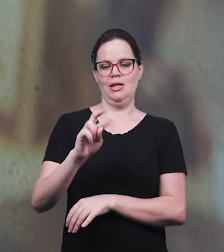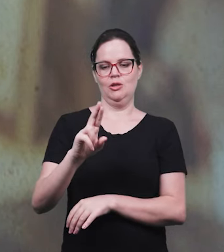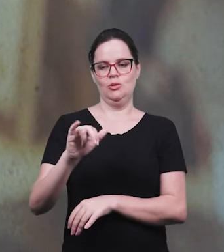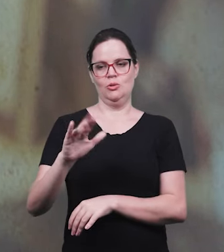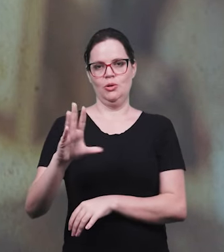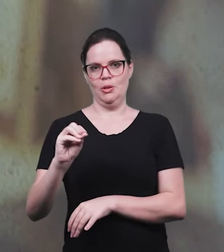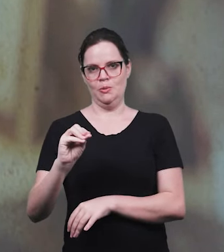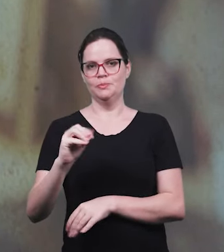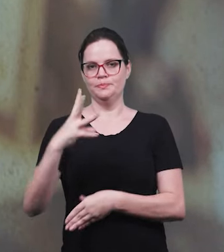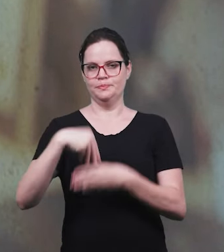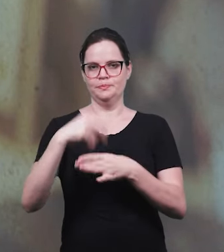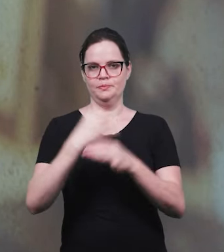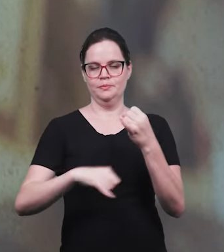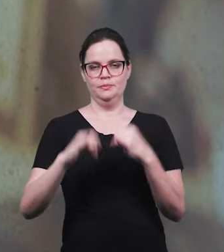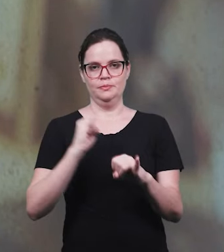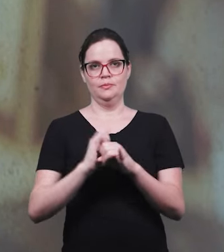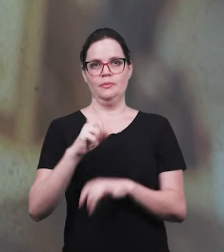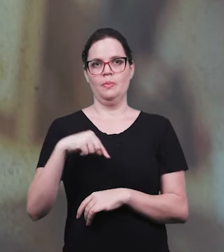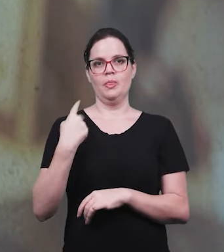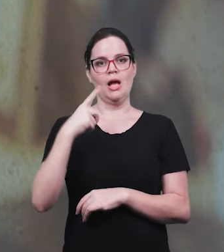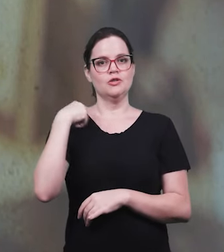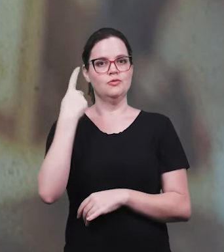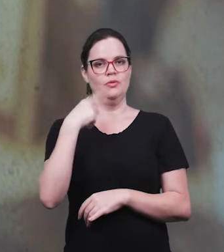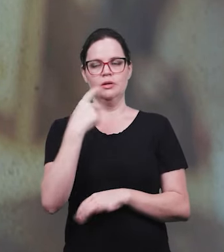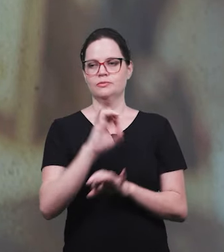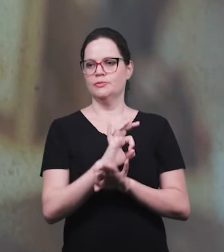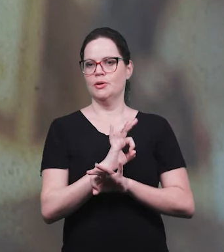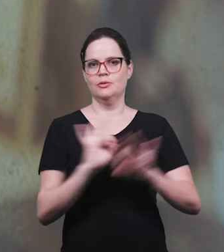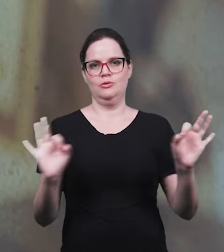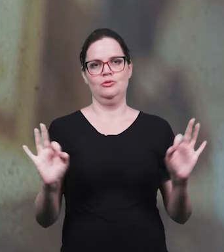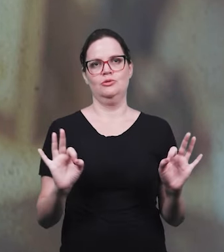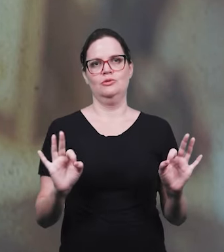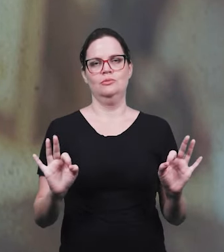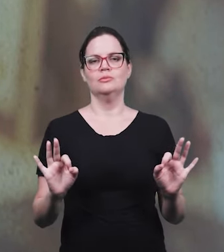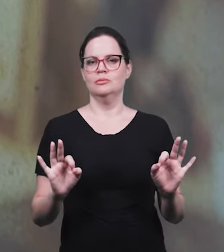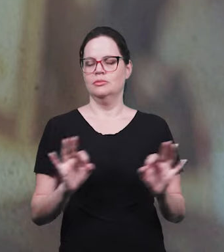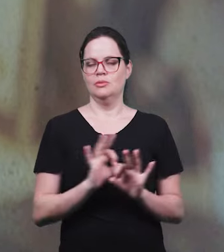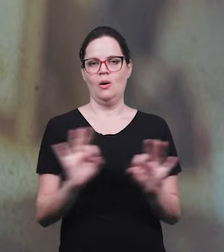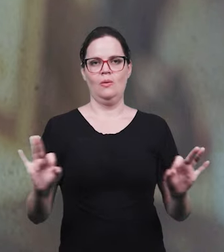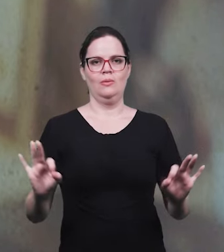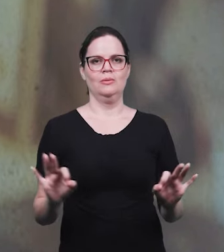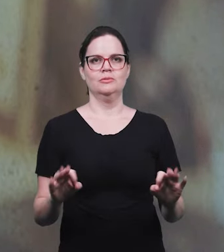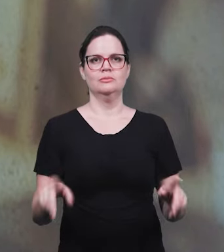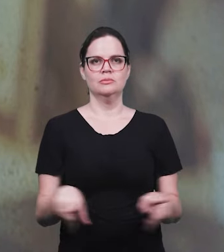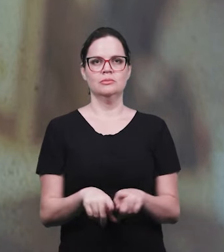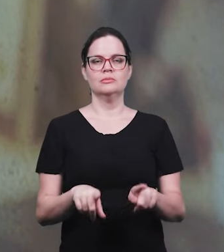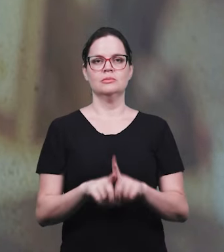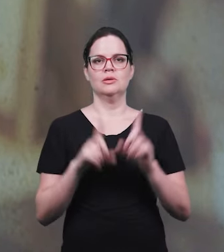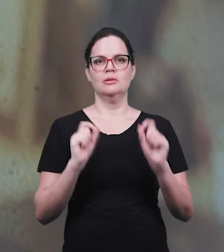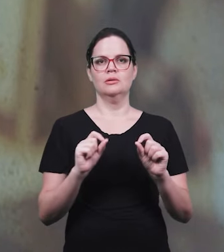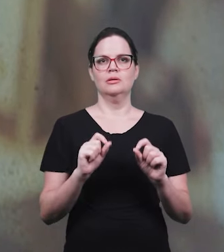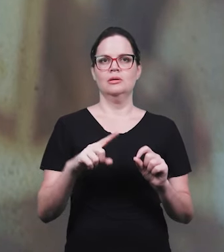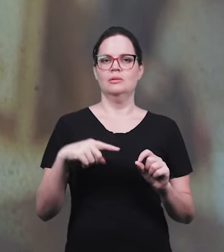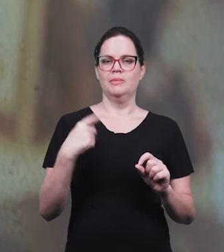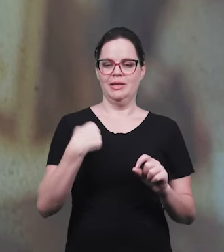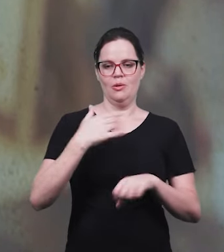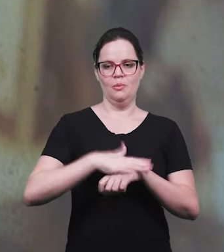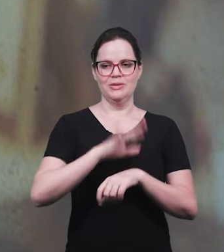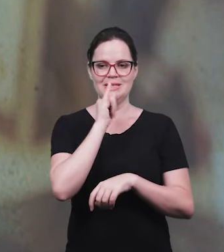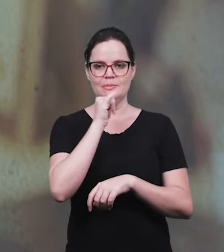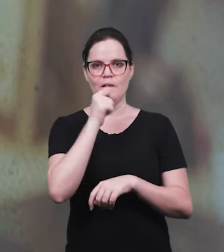isso, para os advogados, foi um grande avanço. E até mesmo para que eu pudesse fazer um